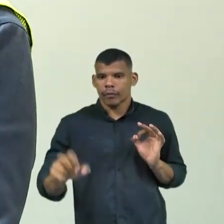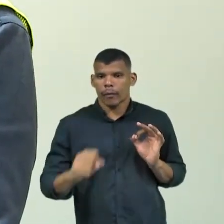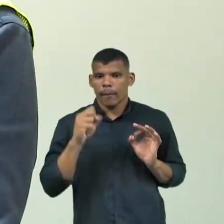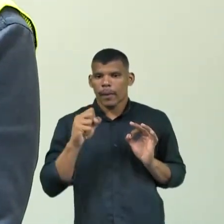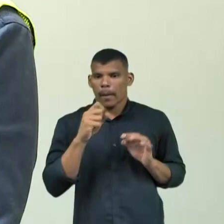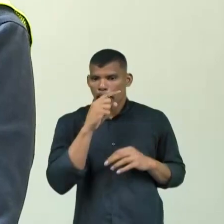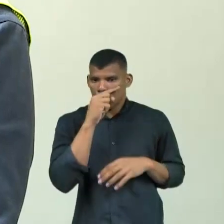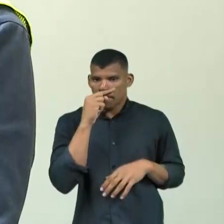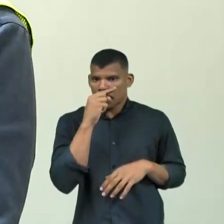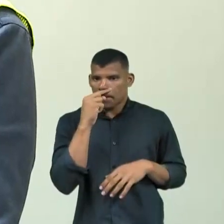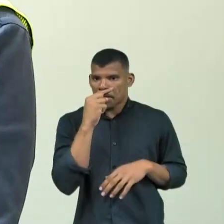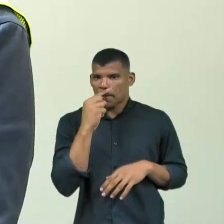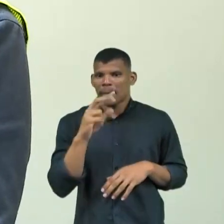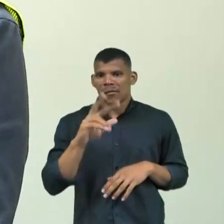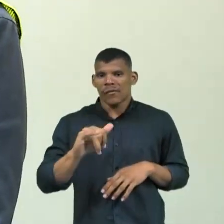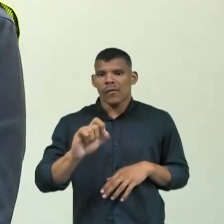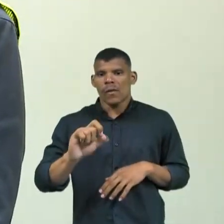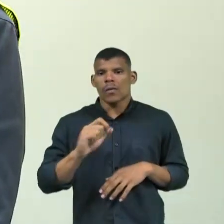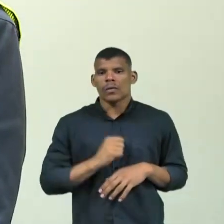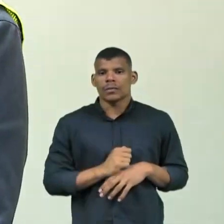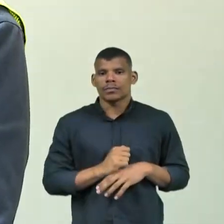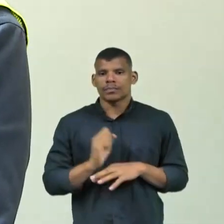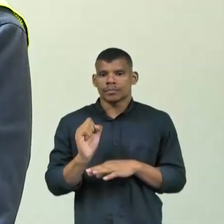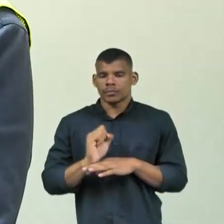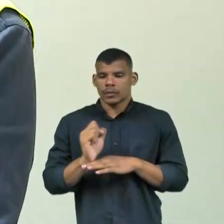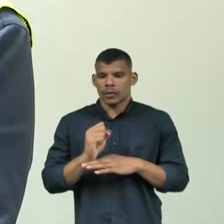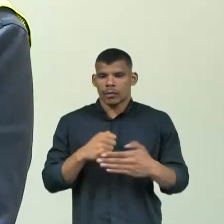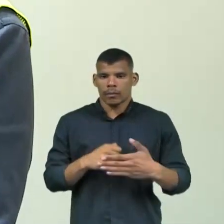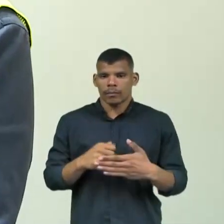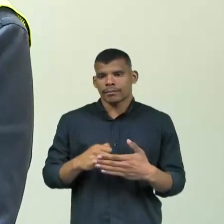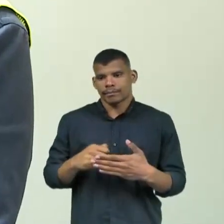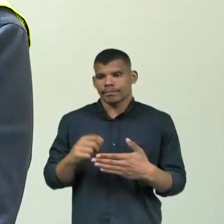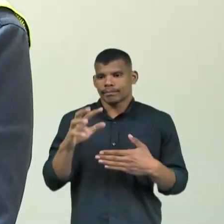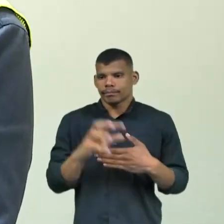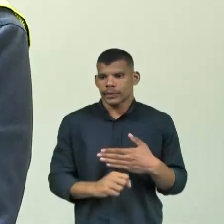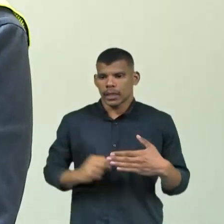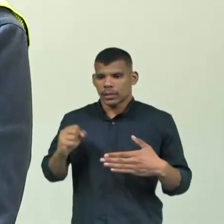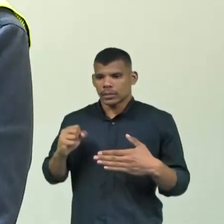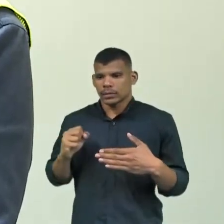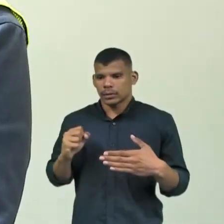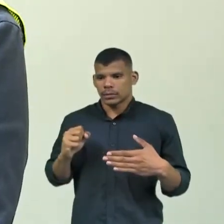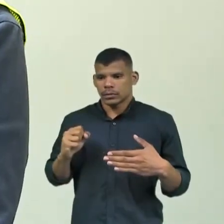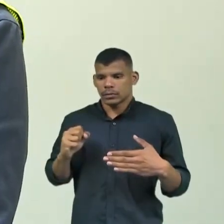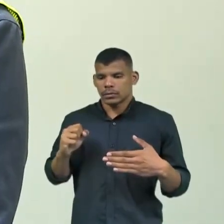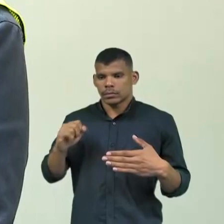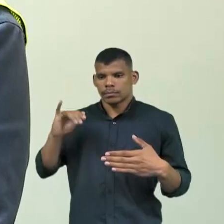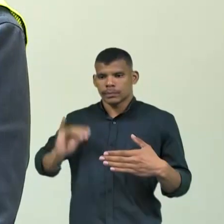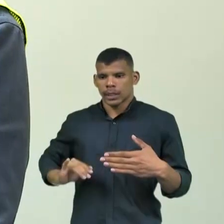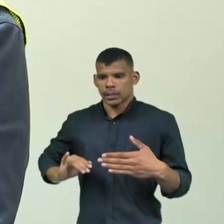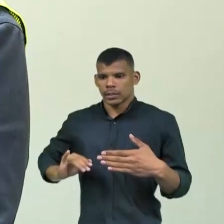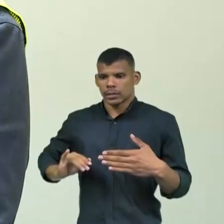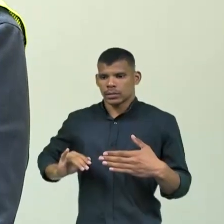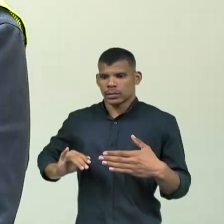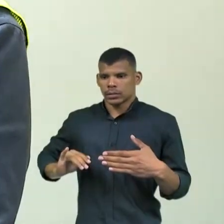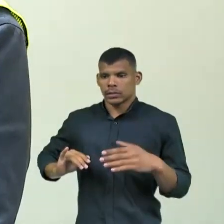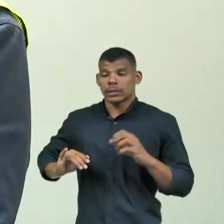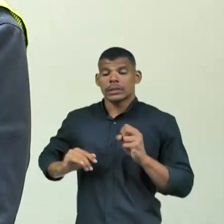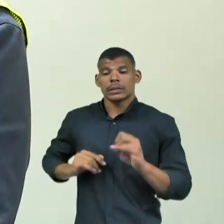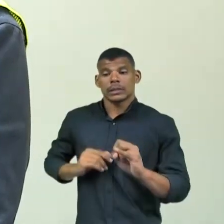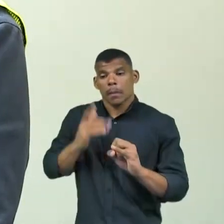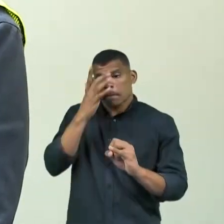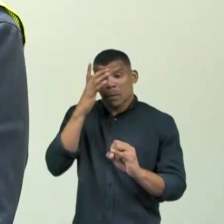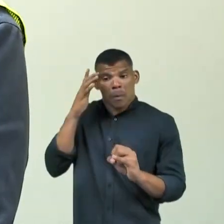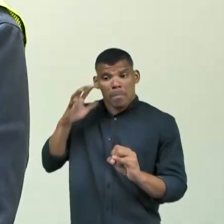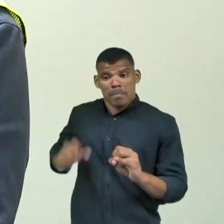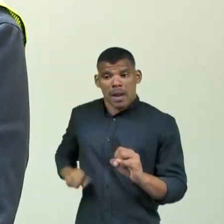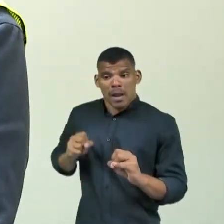condutor habilitado, você vai ter o veículo retido. E aí, se realmente não houver ninguém para conduzir o veículo, esse